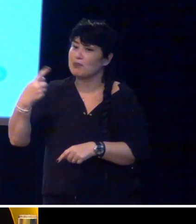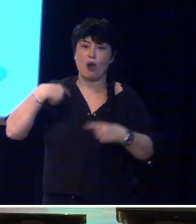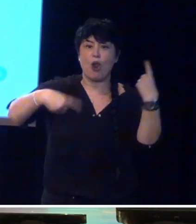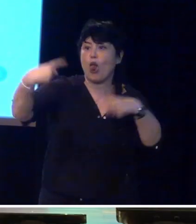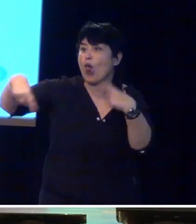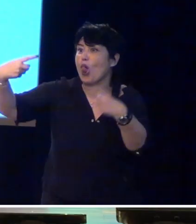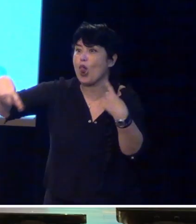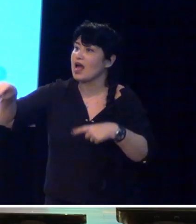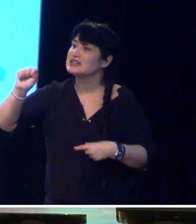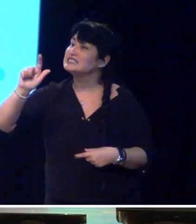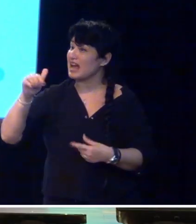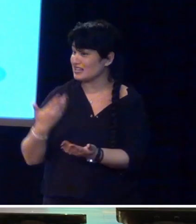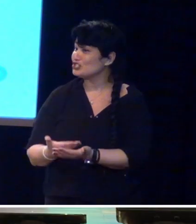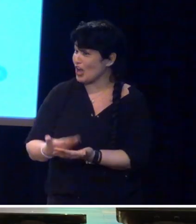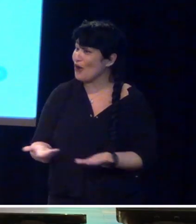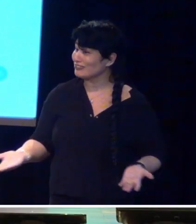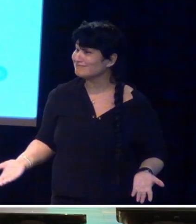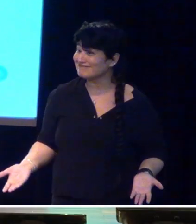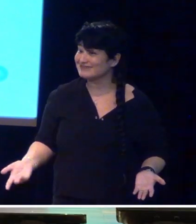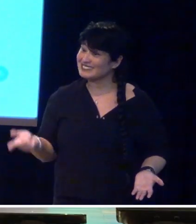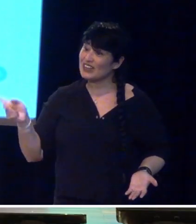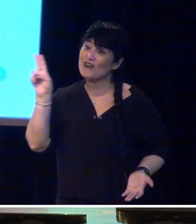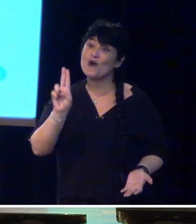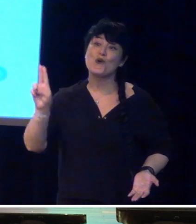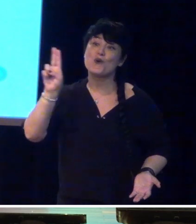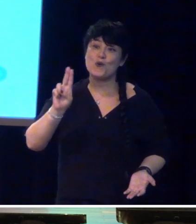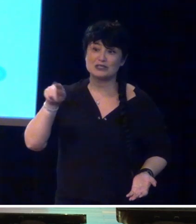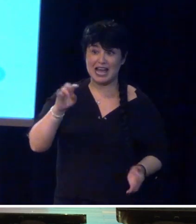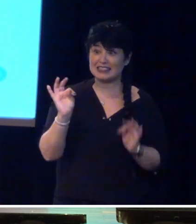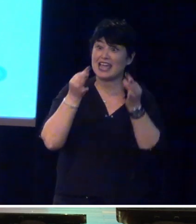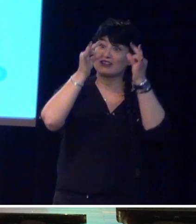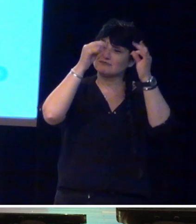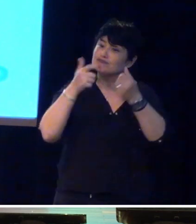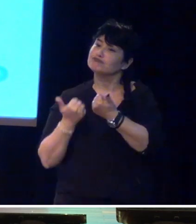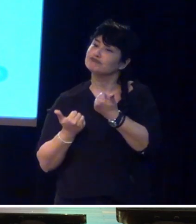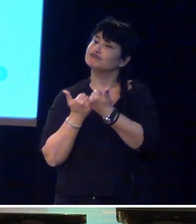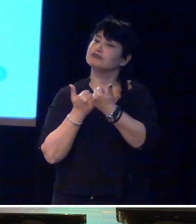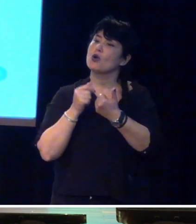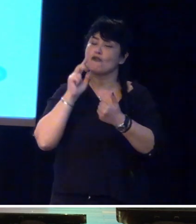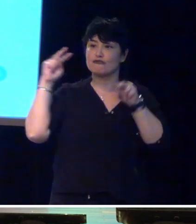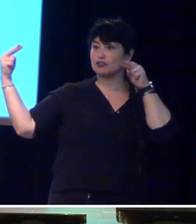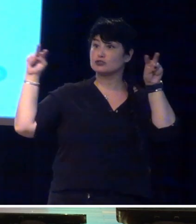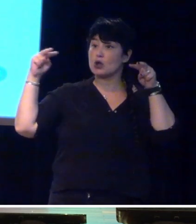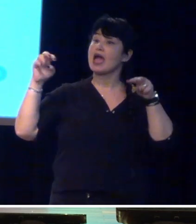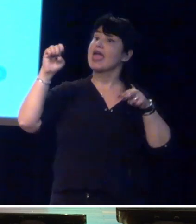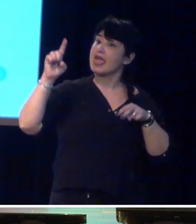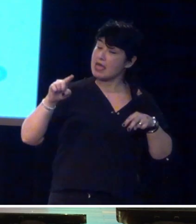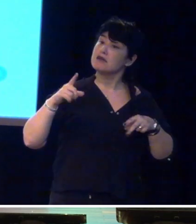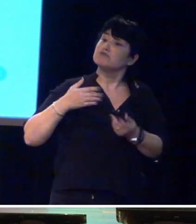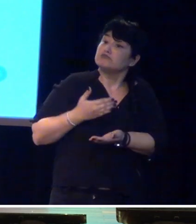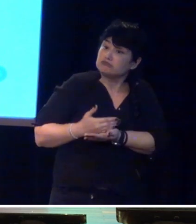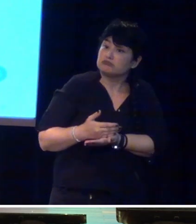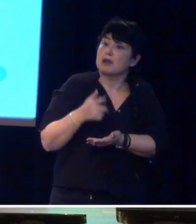aula, né? Então, ele usa a tecnologia como suporte visual e